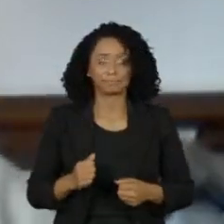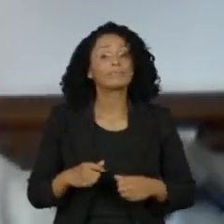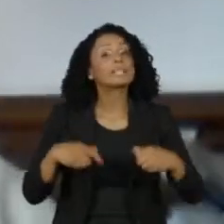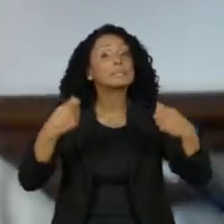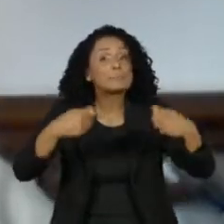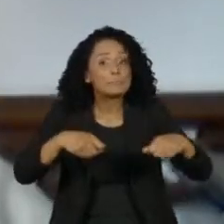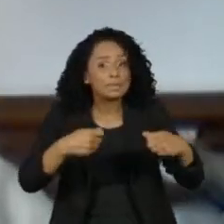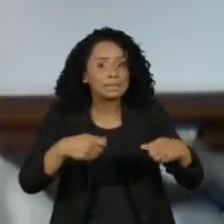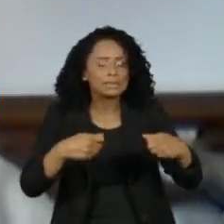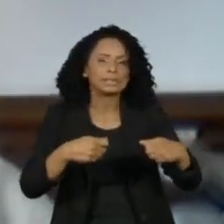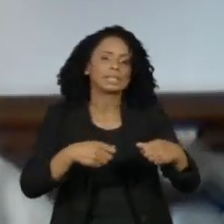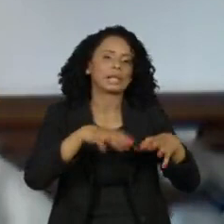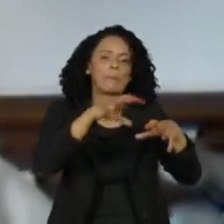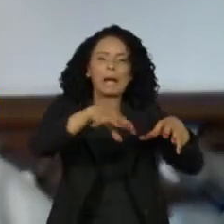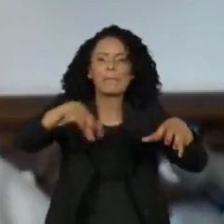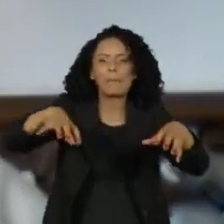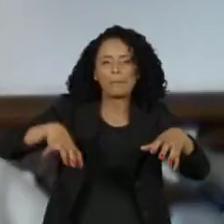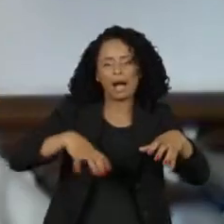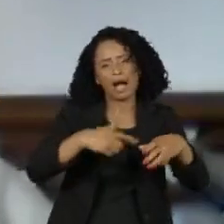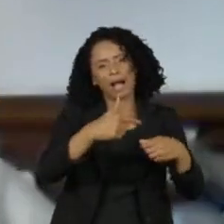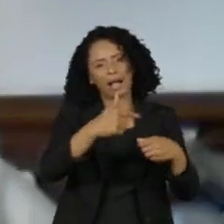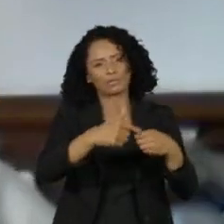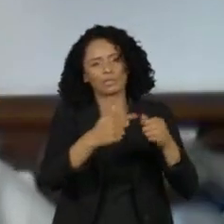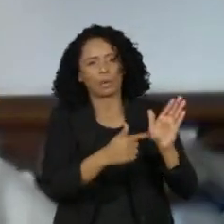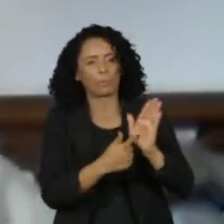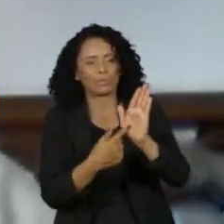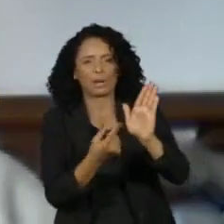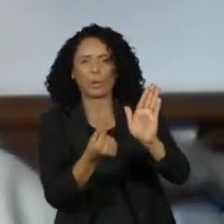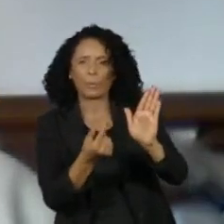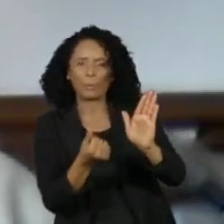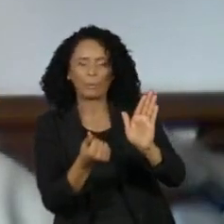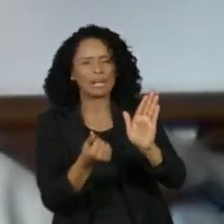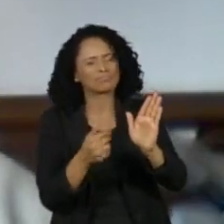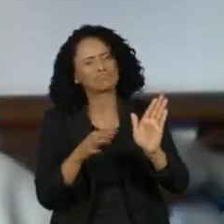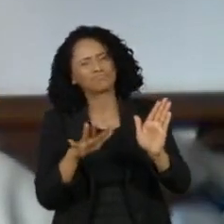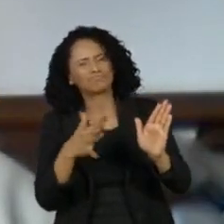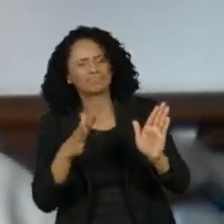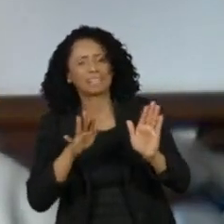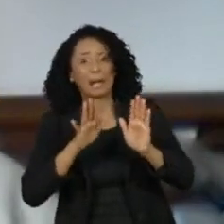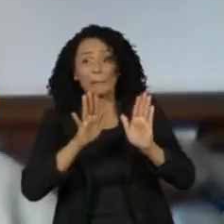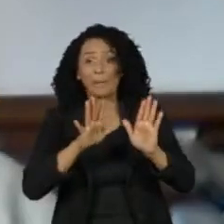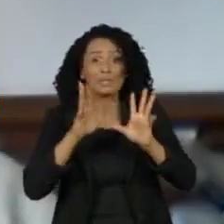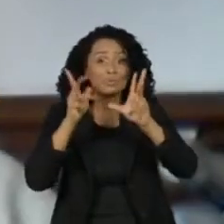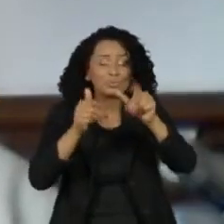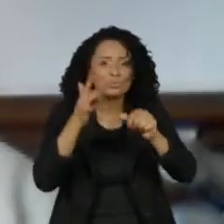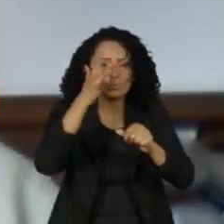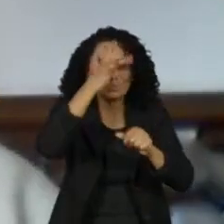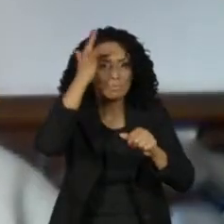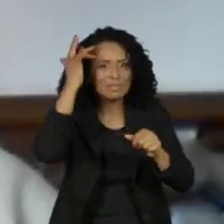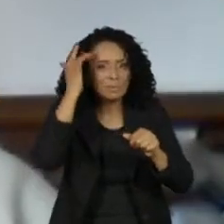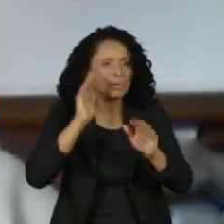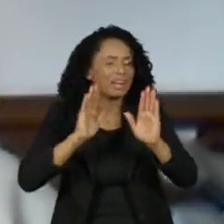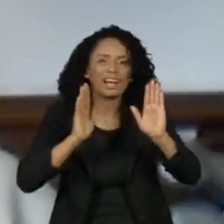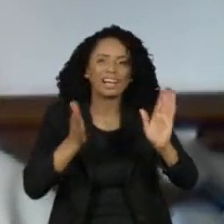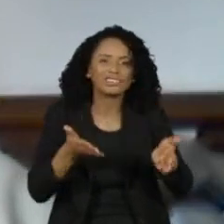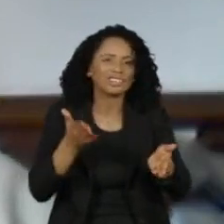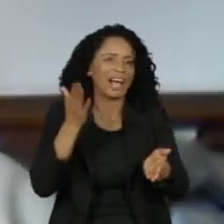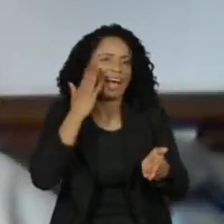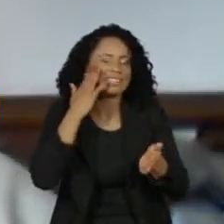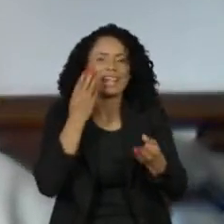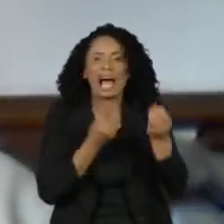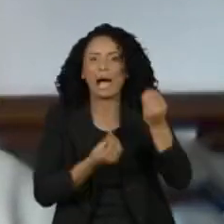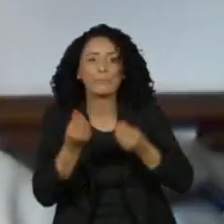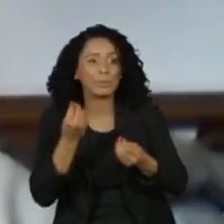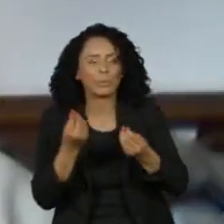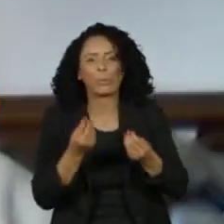lentidão normalmente não mas o ambiente tá tão politizado e o olhar da dos procons